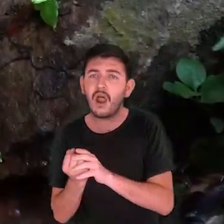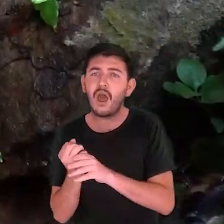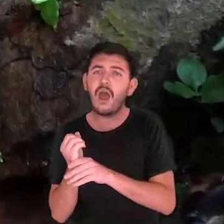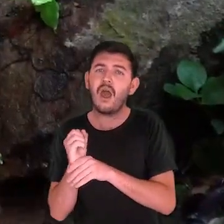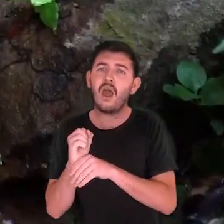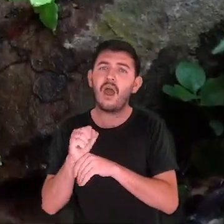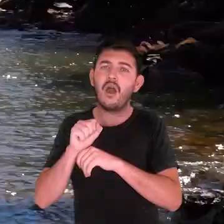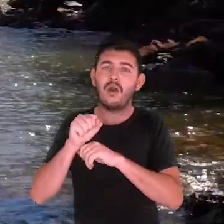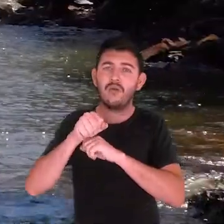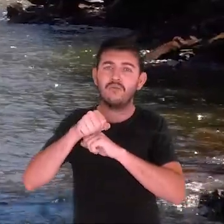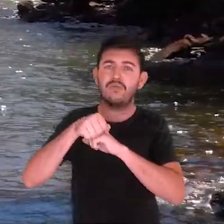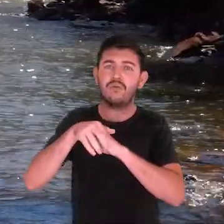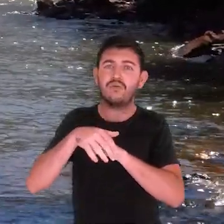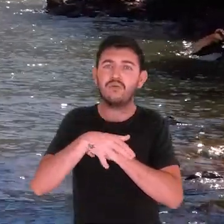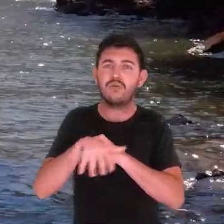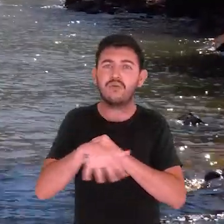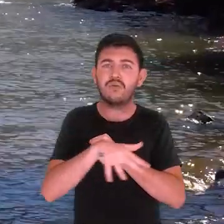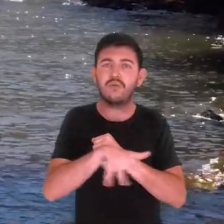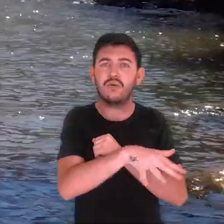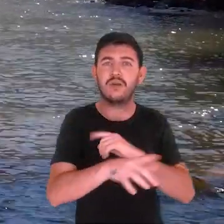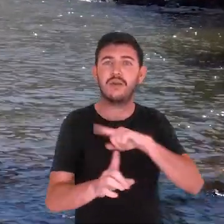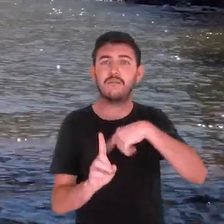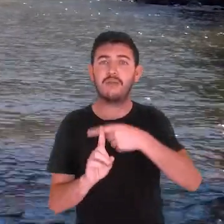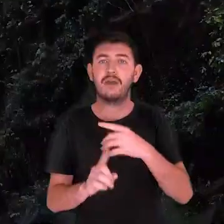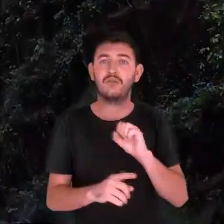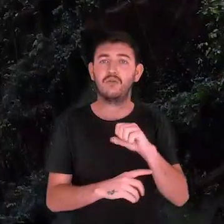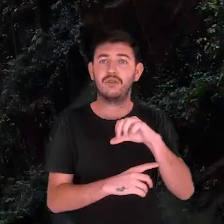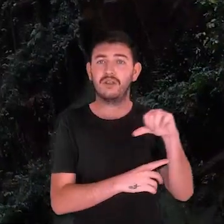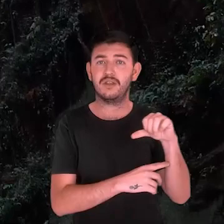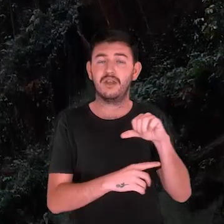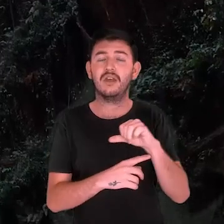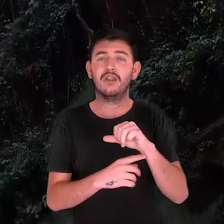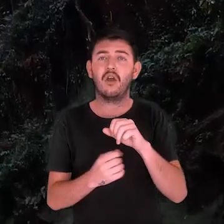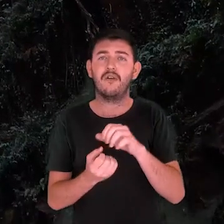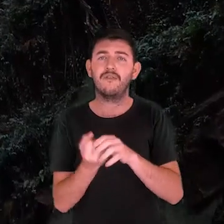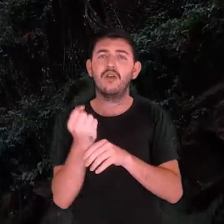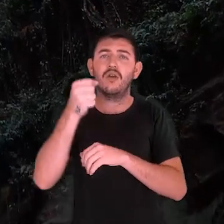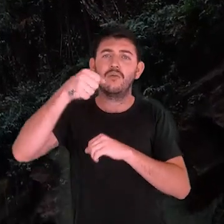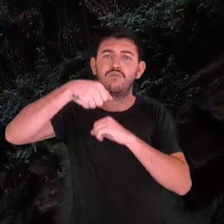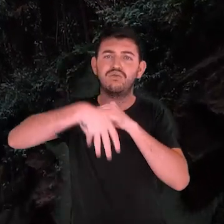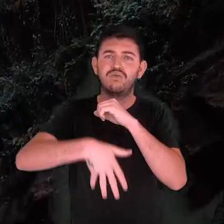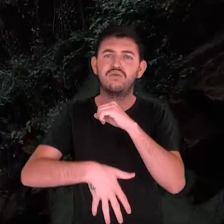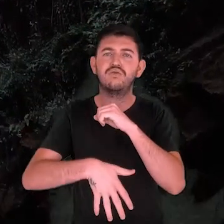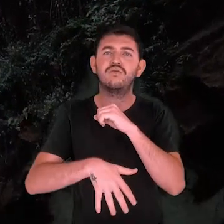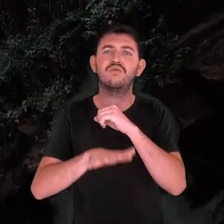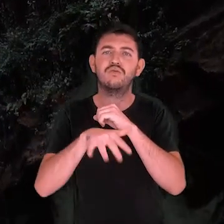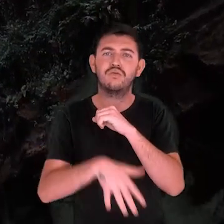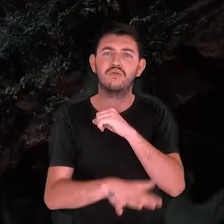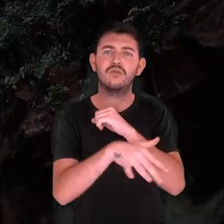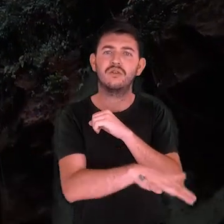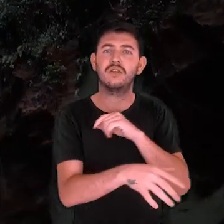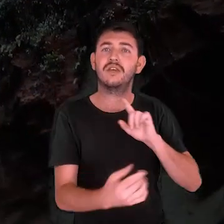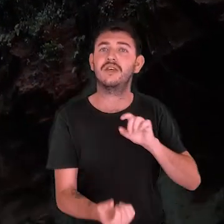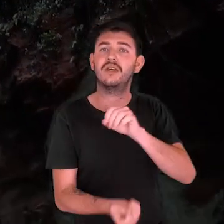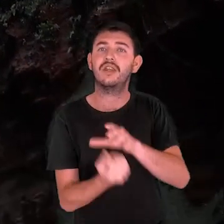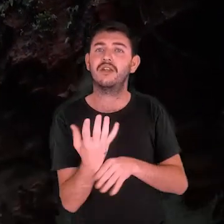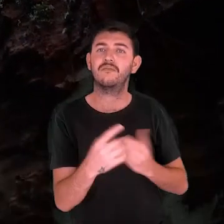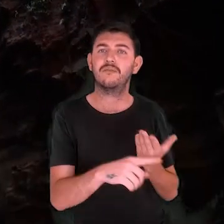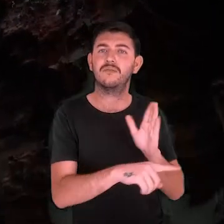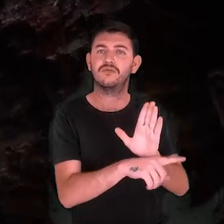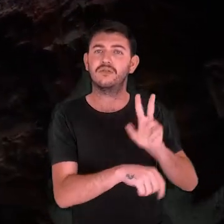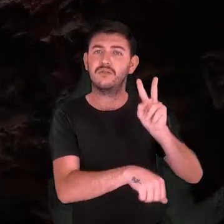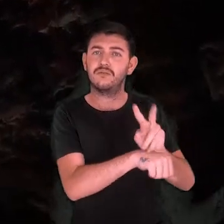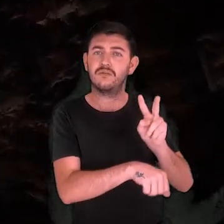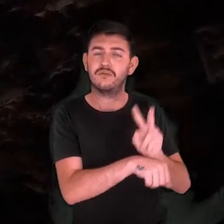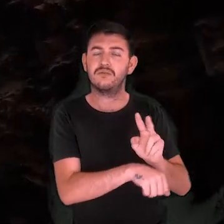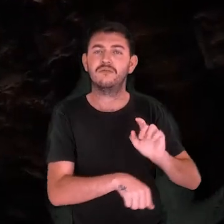400 nascentes e 89 cachoeiras. Ele foi criado em 2005 com o objetivo de preservar ecossistemas